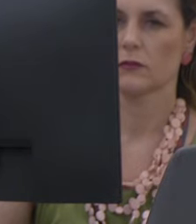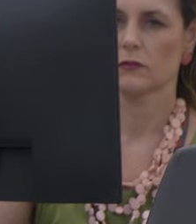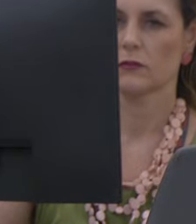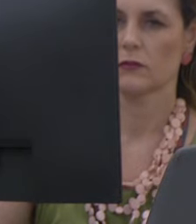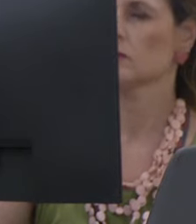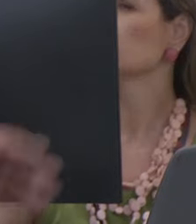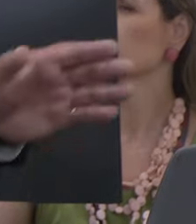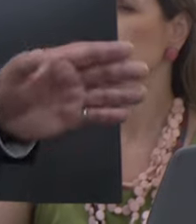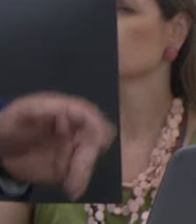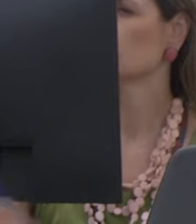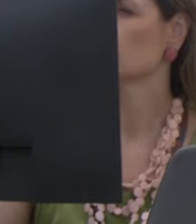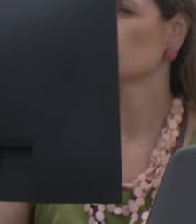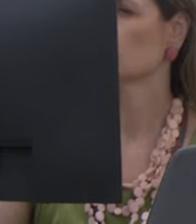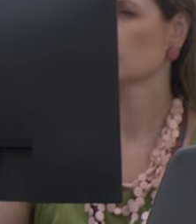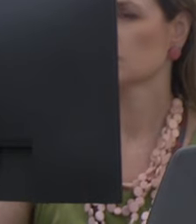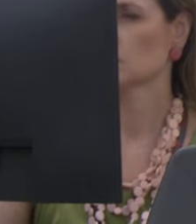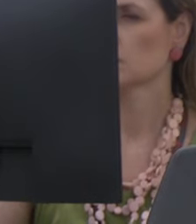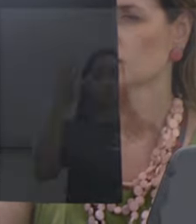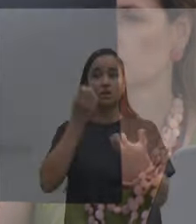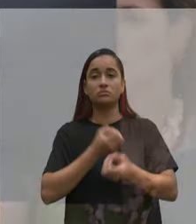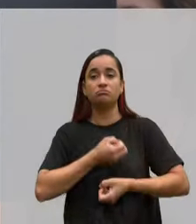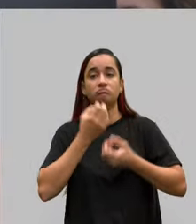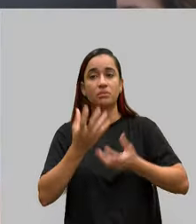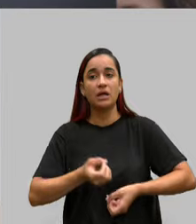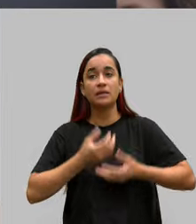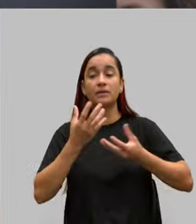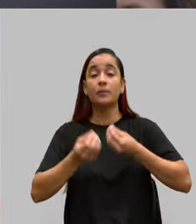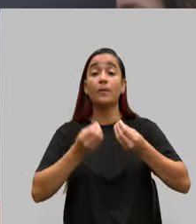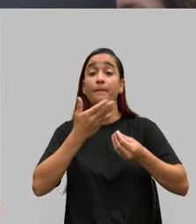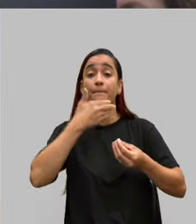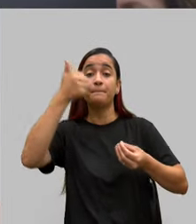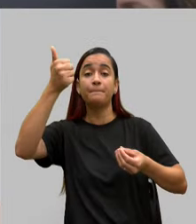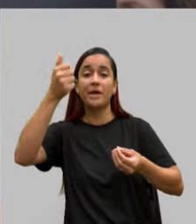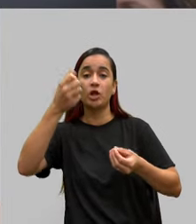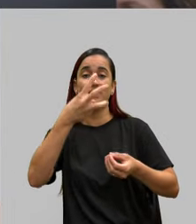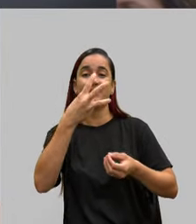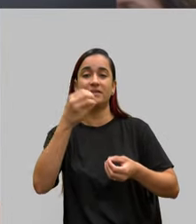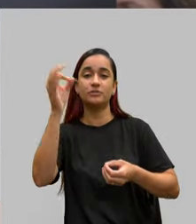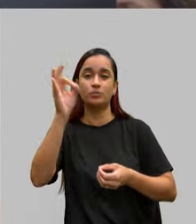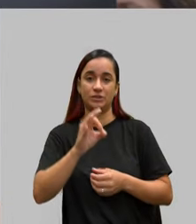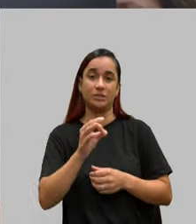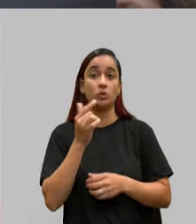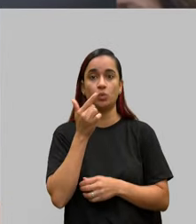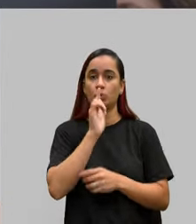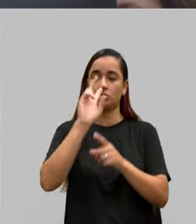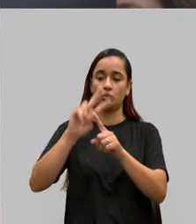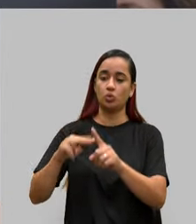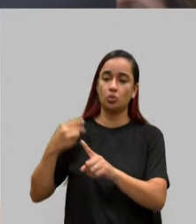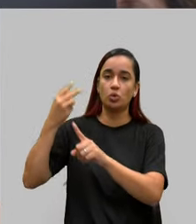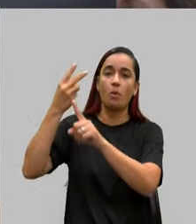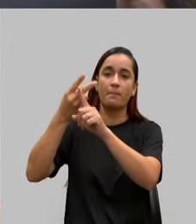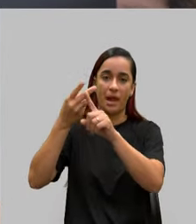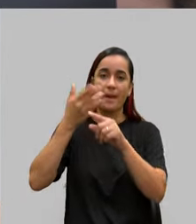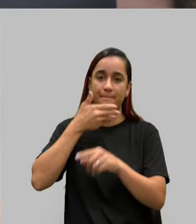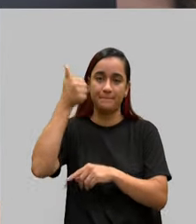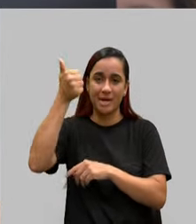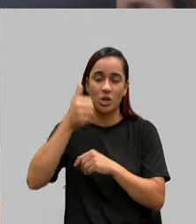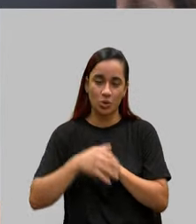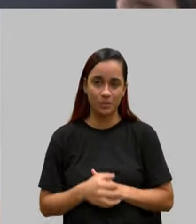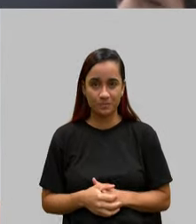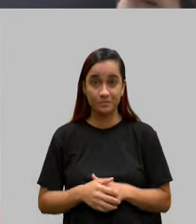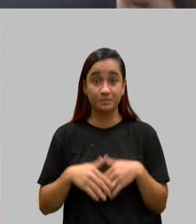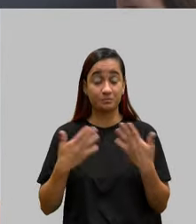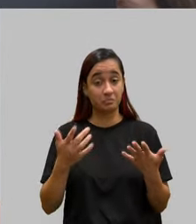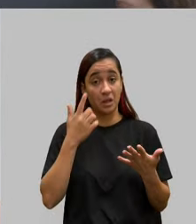mais expressivos do que a melhora em 30% conseguimos dobrar melhora a associação de pacientes no mundo